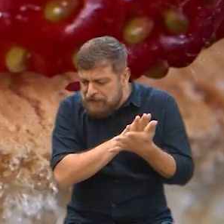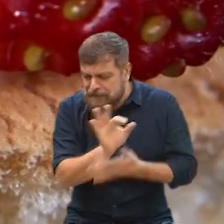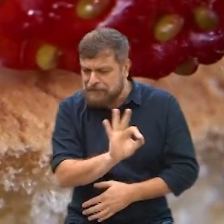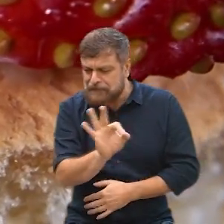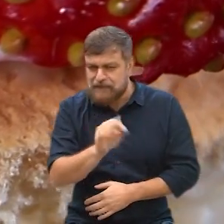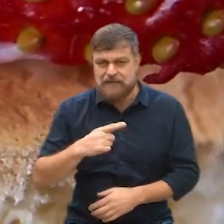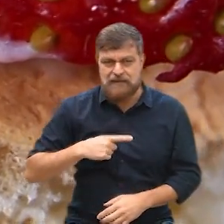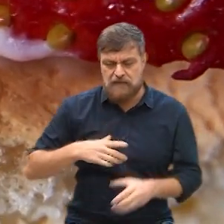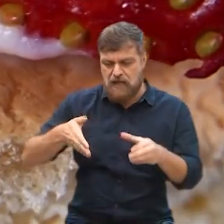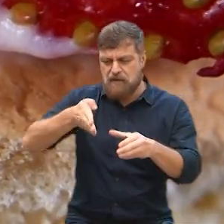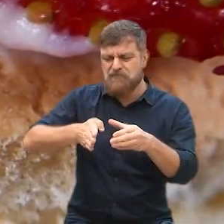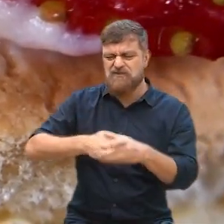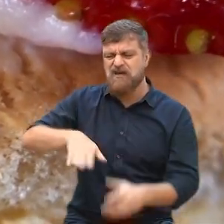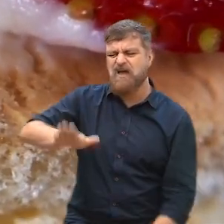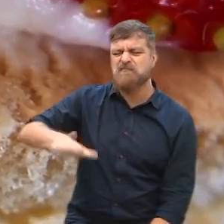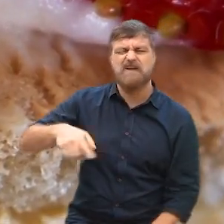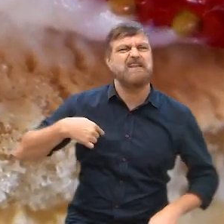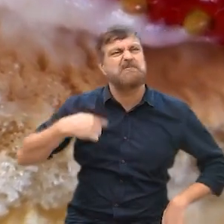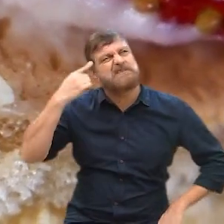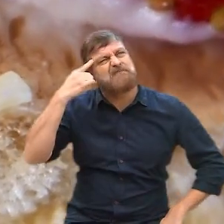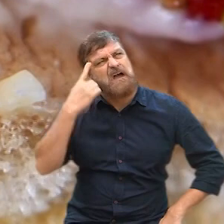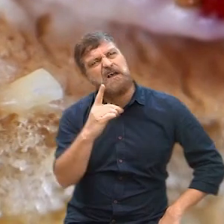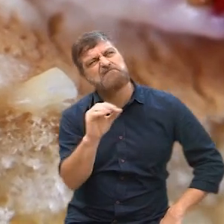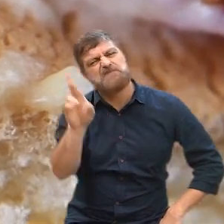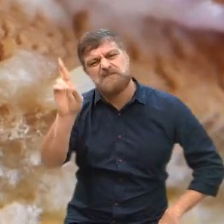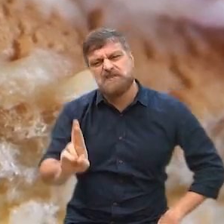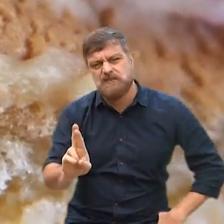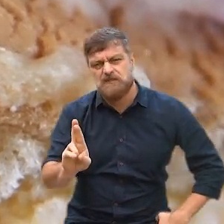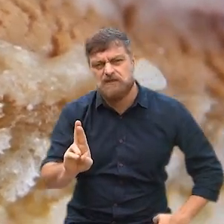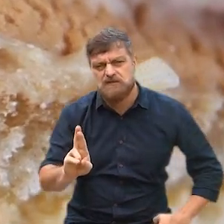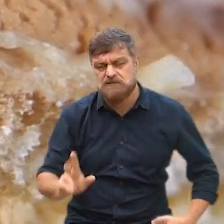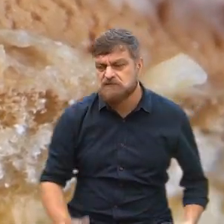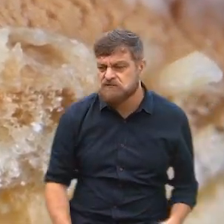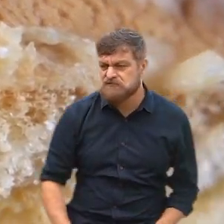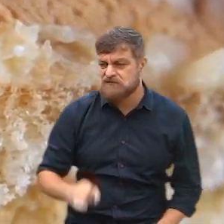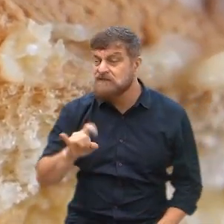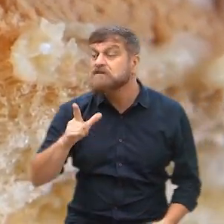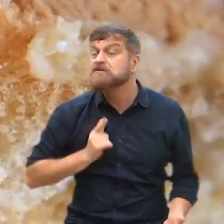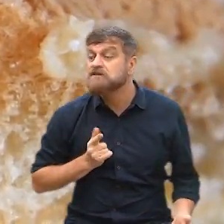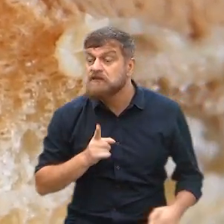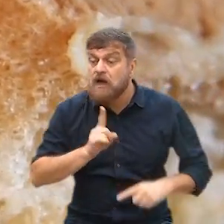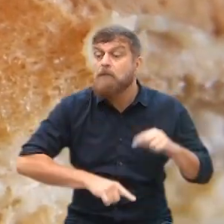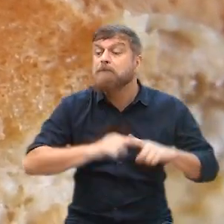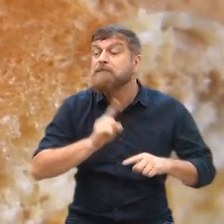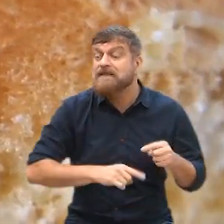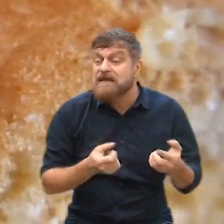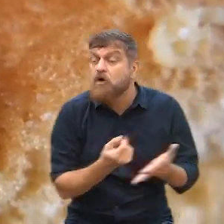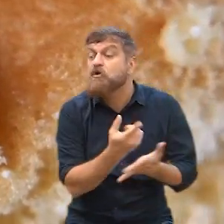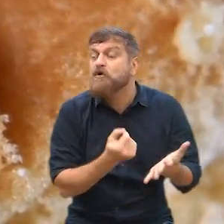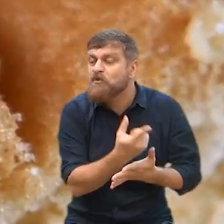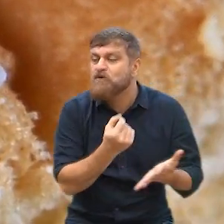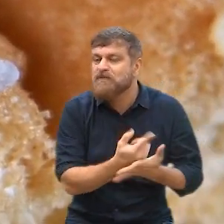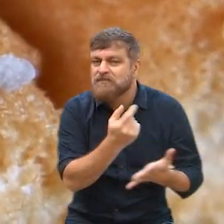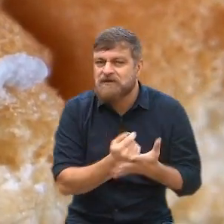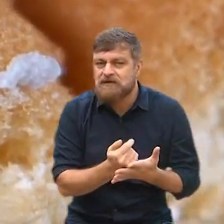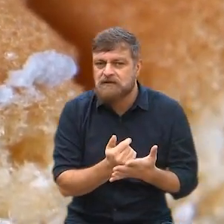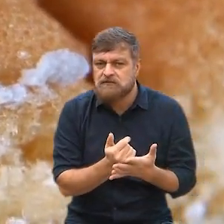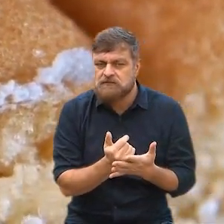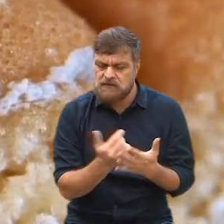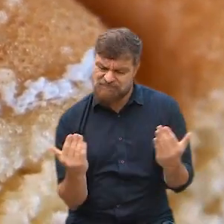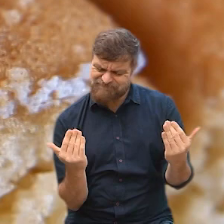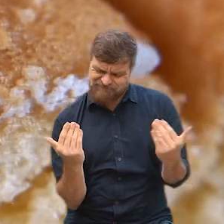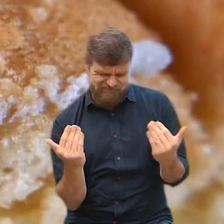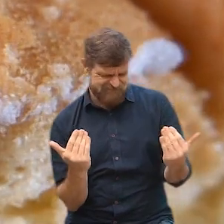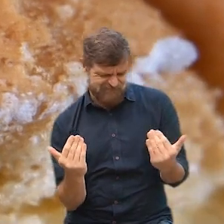E tava falando, isso aqui vale R$100, tá? E se os R$100 não cobre o meu custo? Foi o ano assim que eu